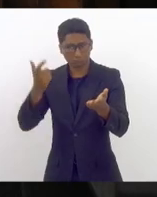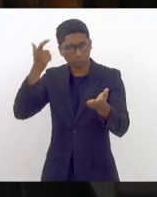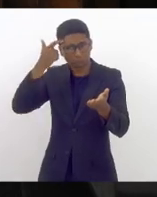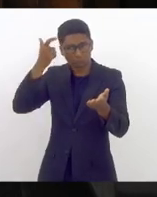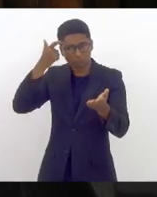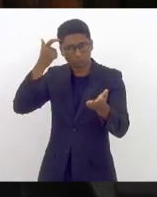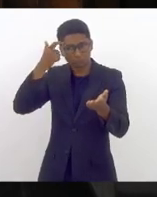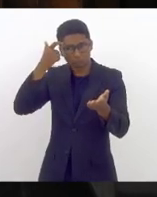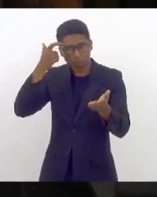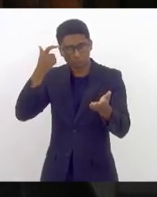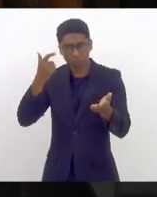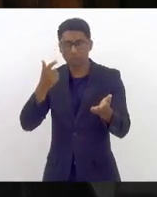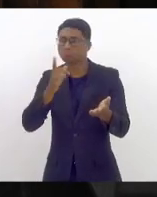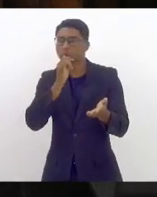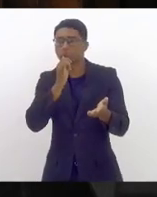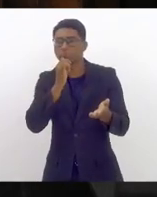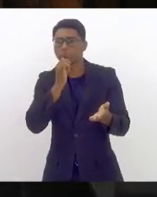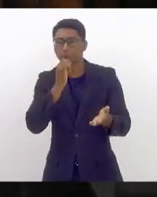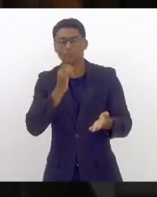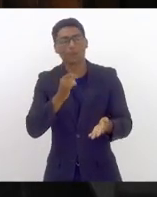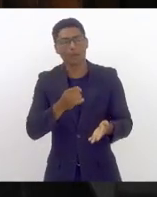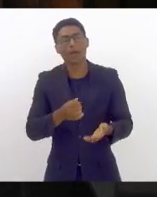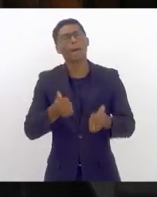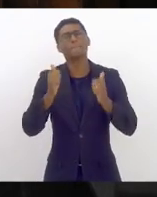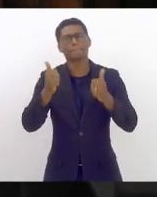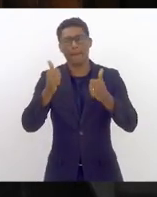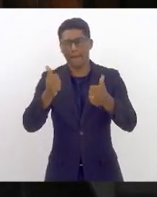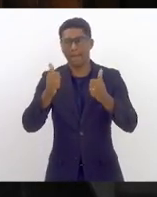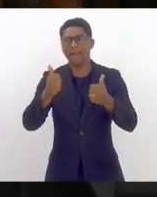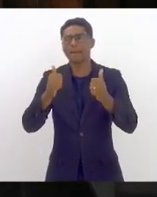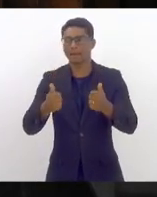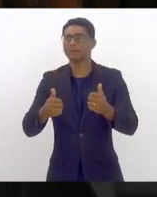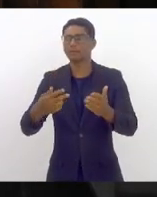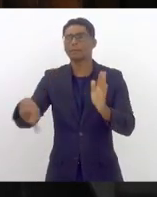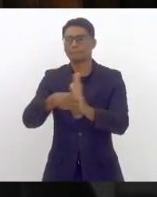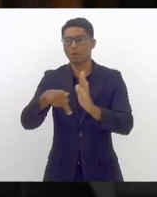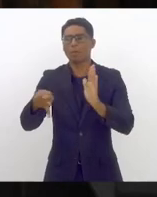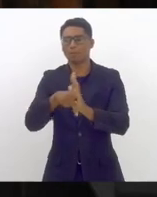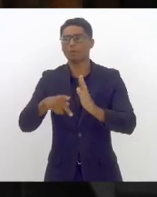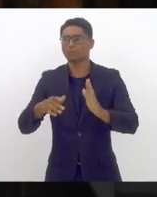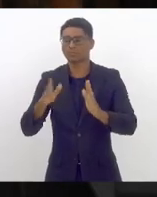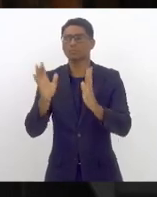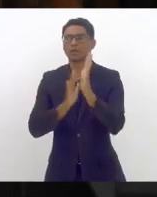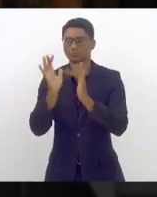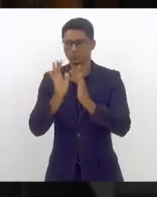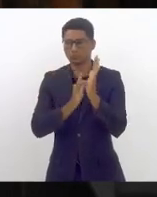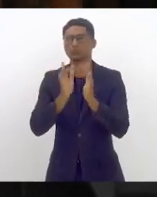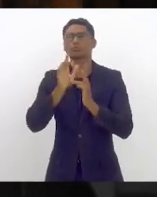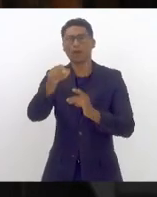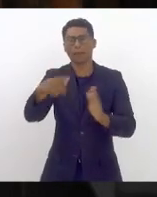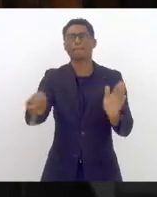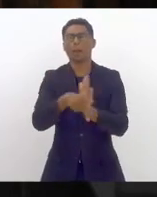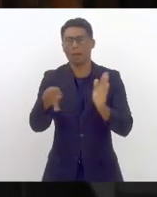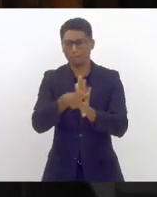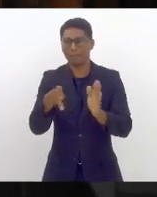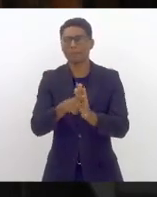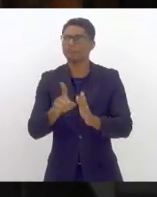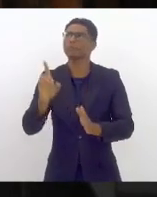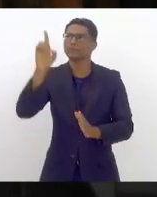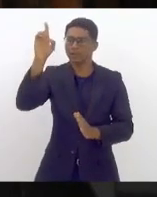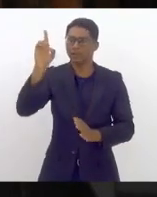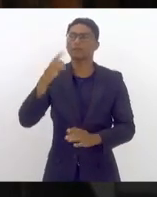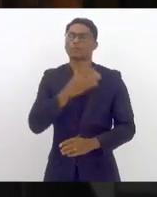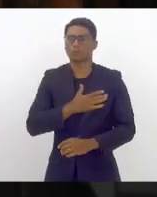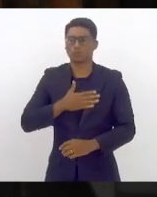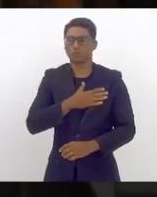seja algo do bem, que seja algo cristão, que seja algo que agrada a Deus,